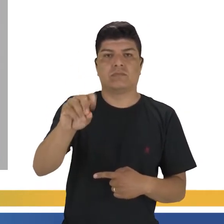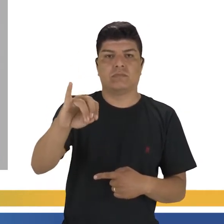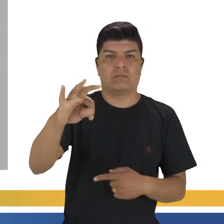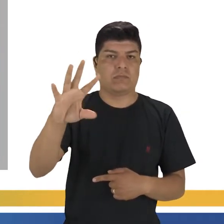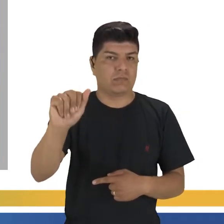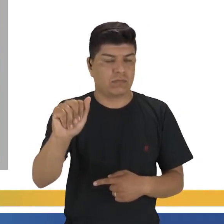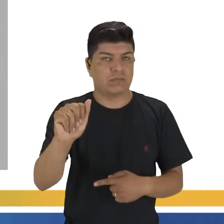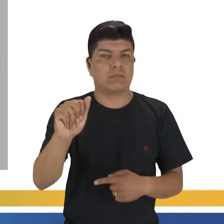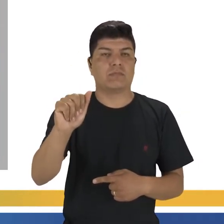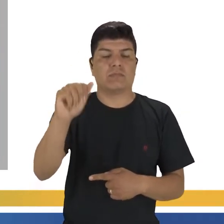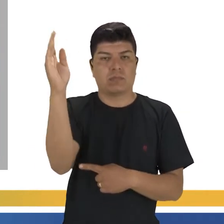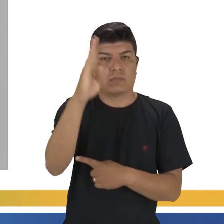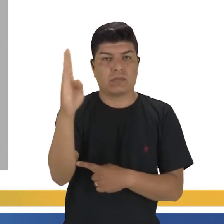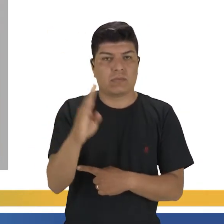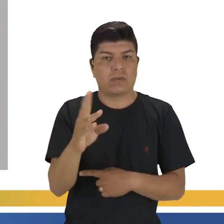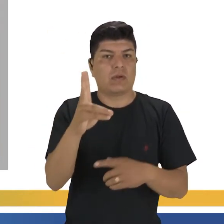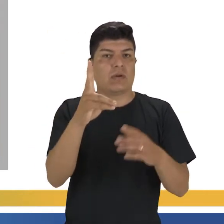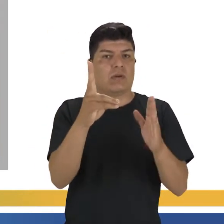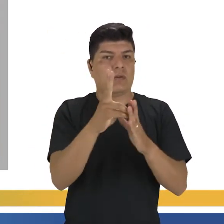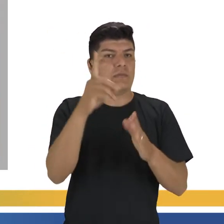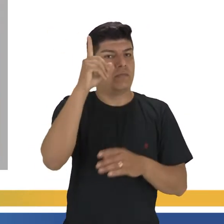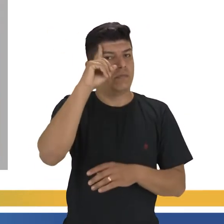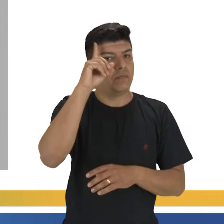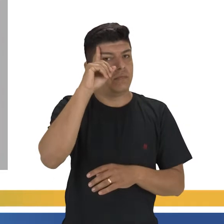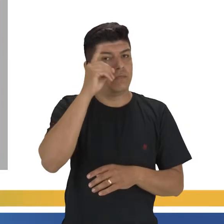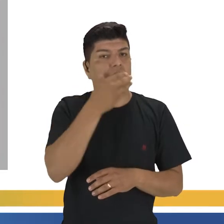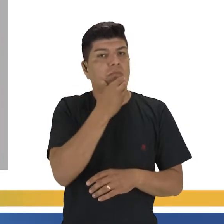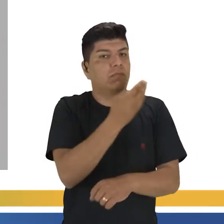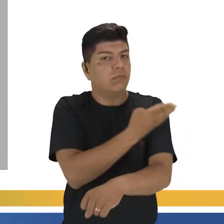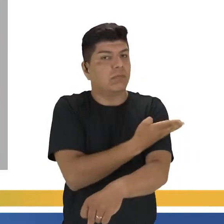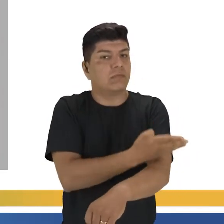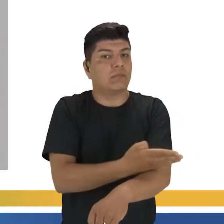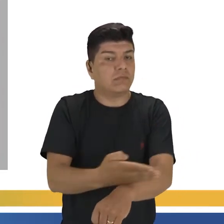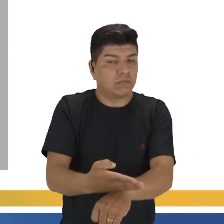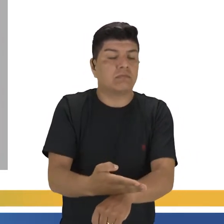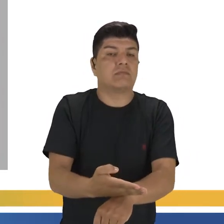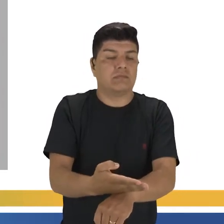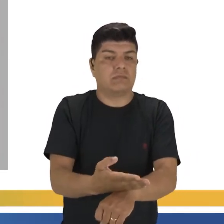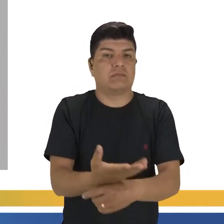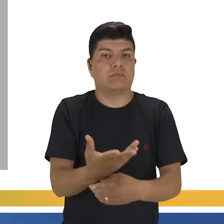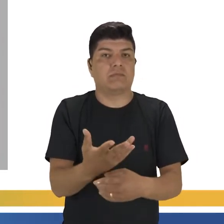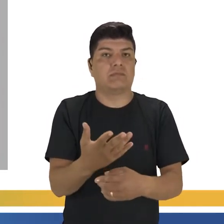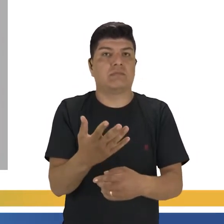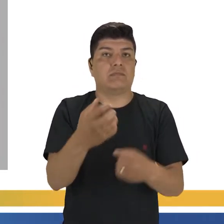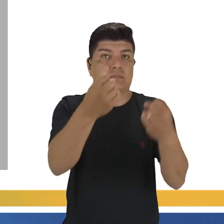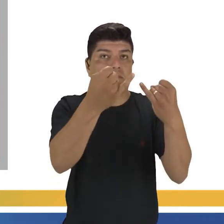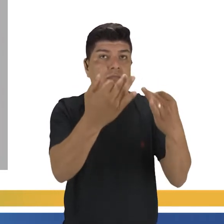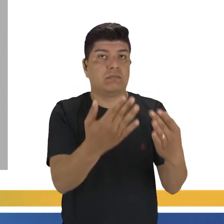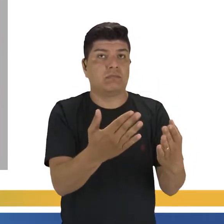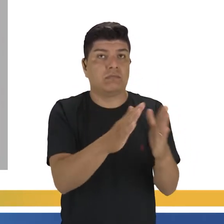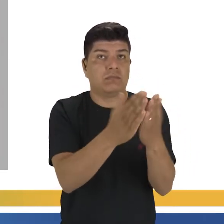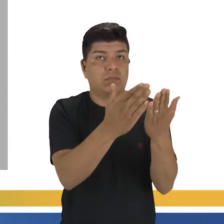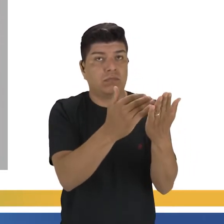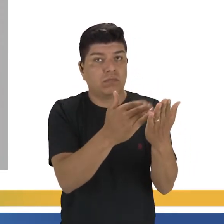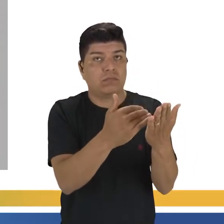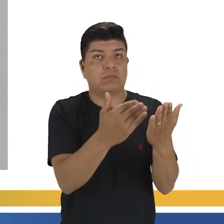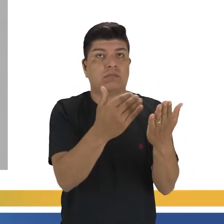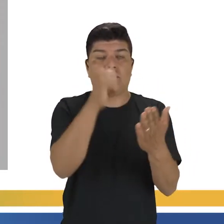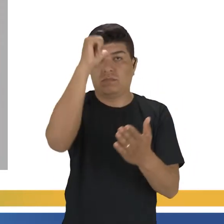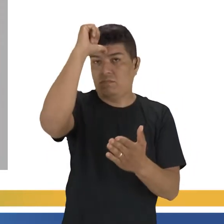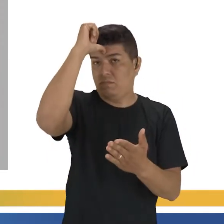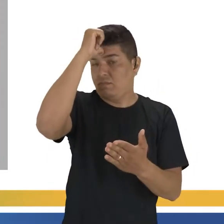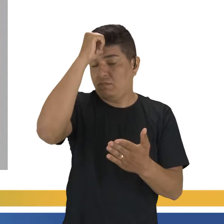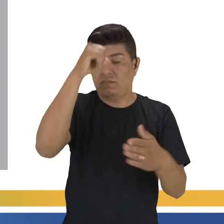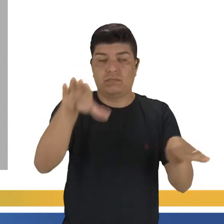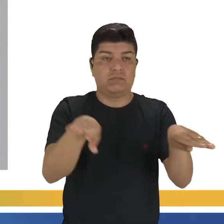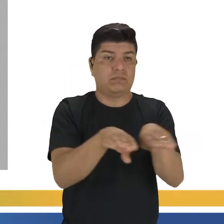brasileira. E aí o índio no cotidiano do homem branco é trabalhado nessa obra. A ficção indianista